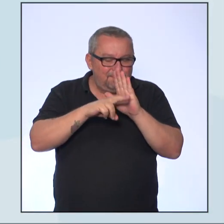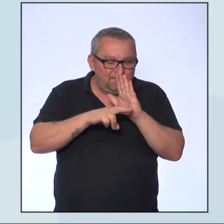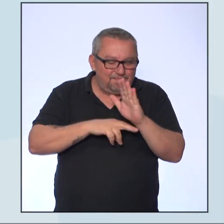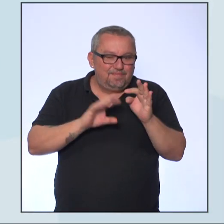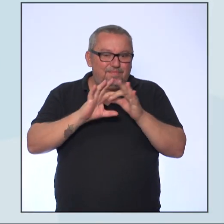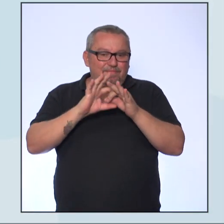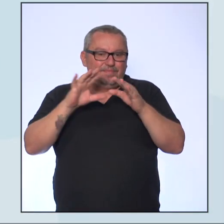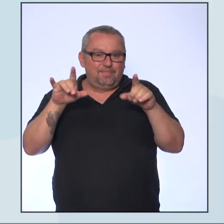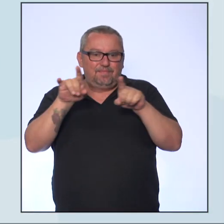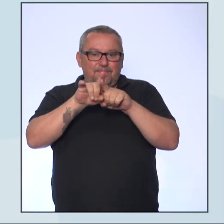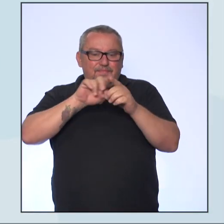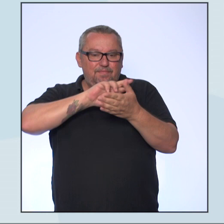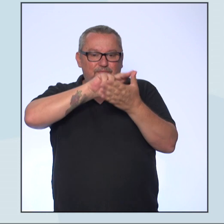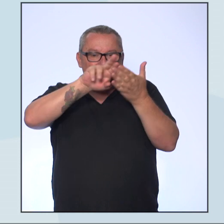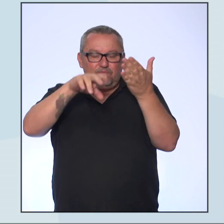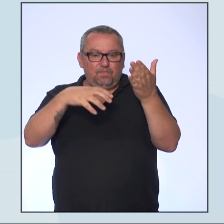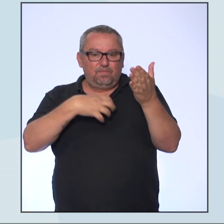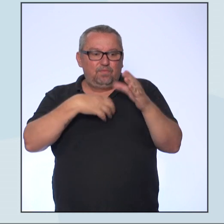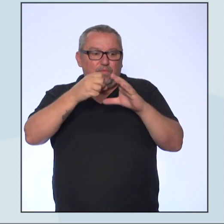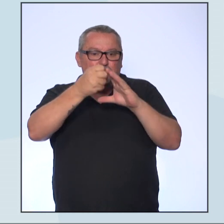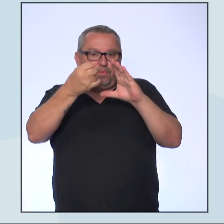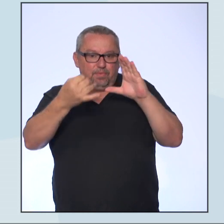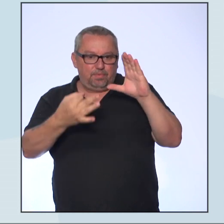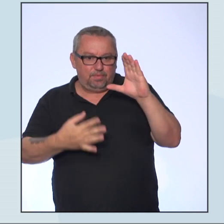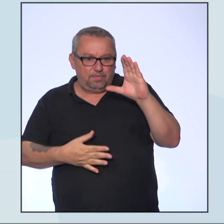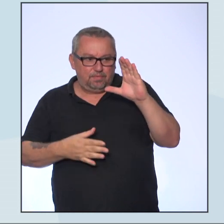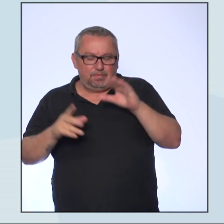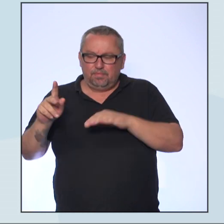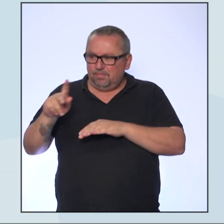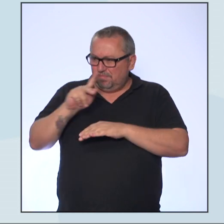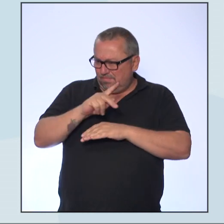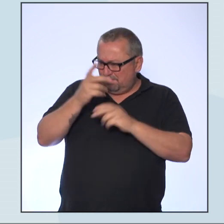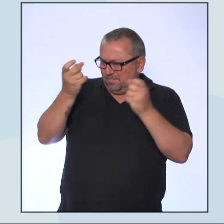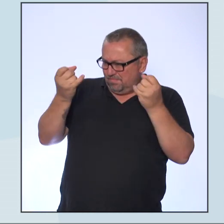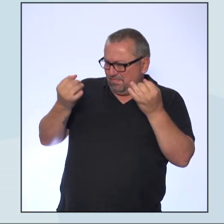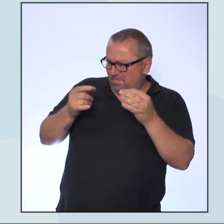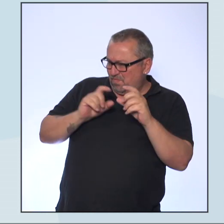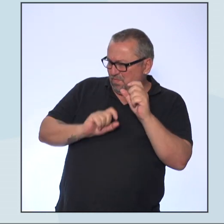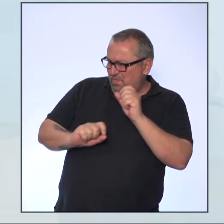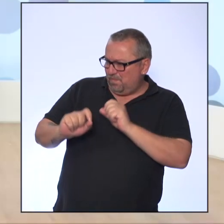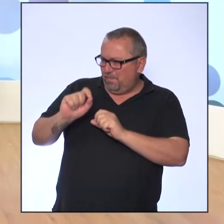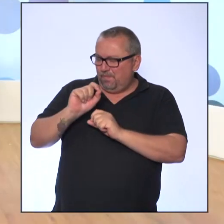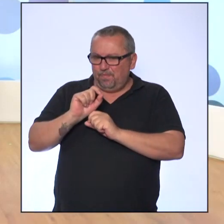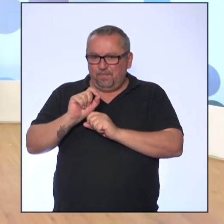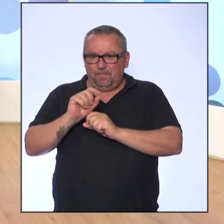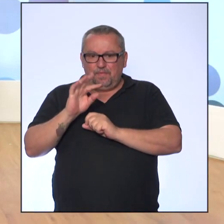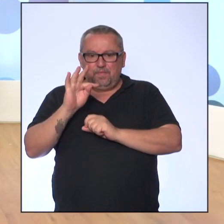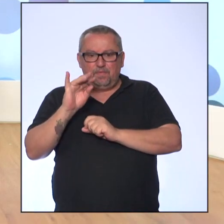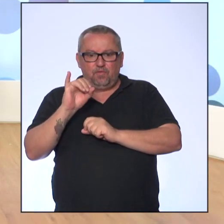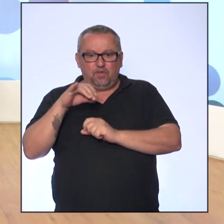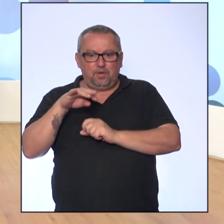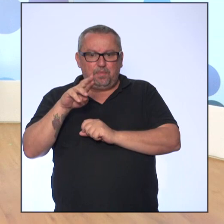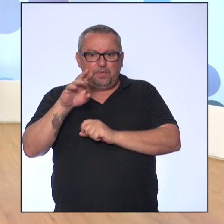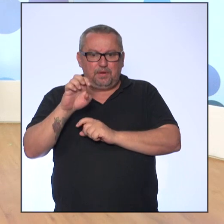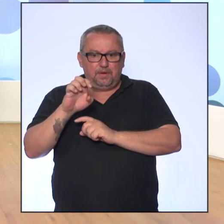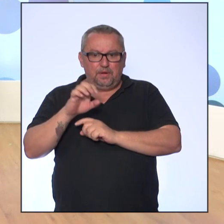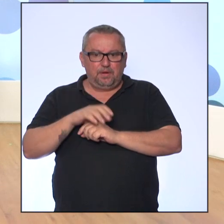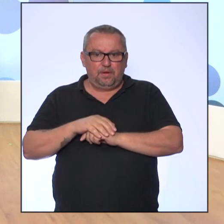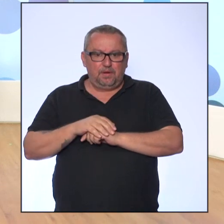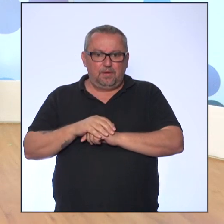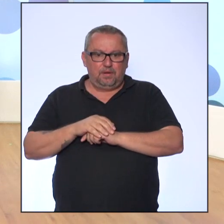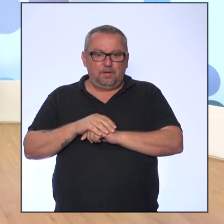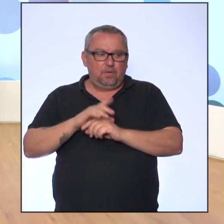permitem infinitas formatações. Professora Márcia, pode falar mais um pouco sobre o que seria timbre? Timbre não.